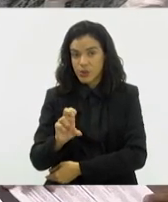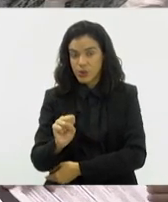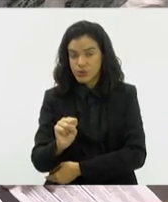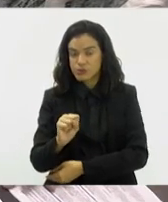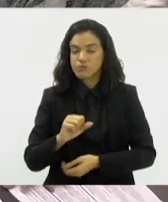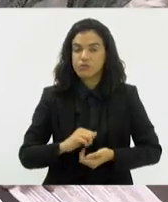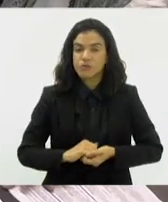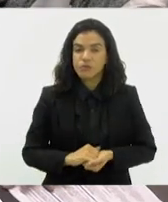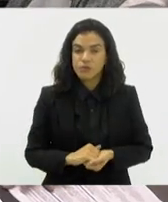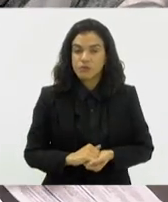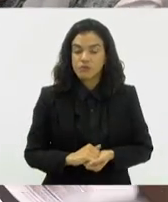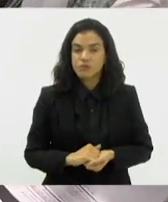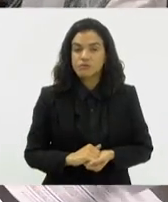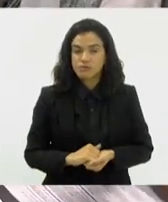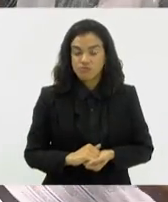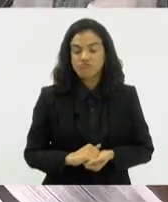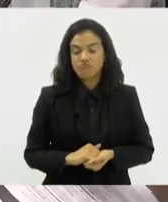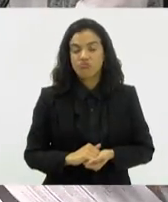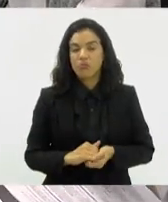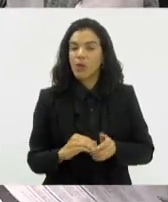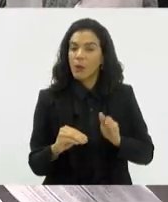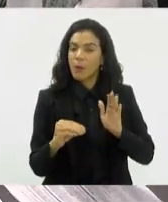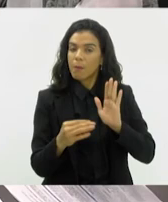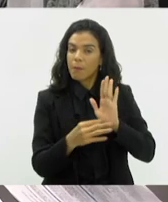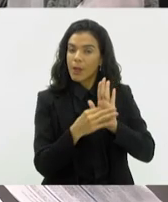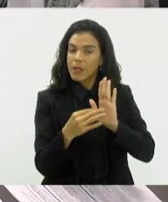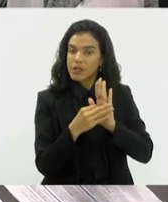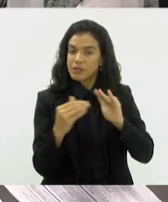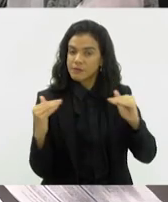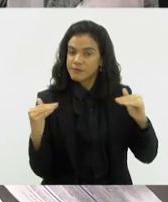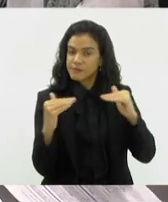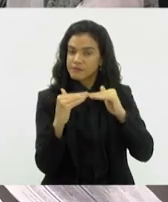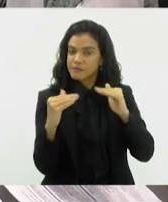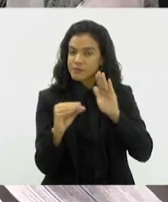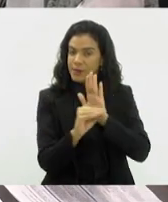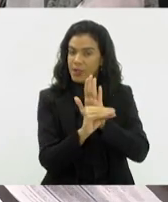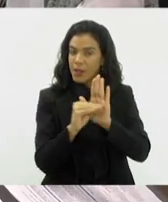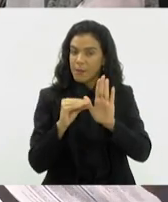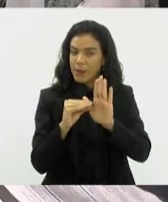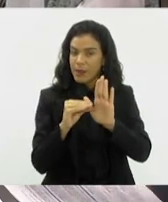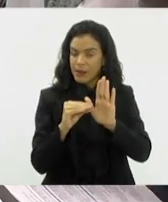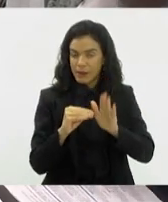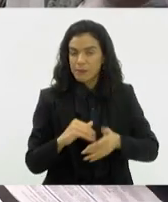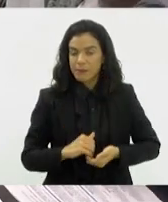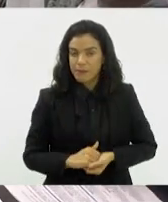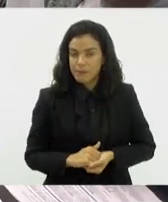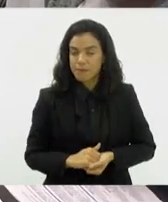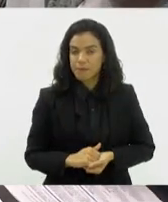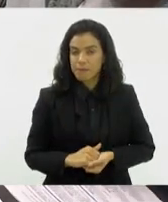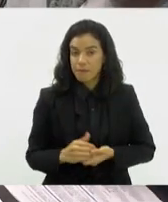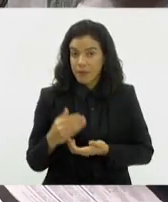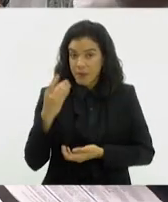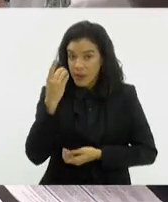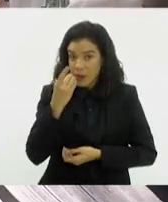É. Parecer favorável à emenda, senhor presidente. Parecer do